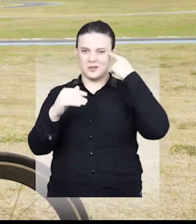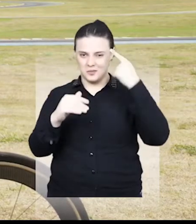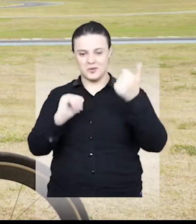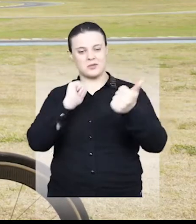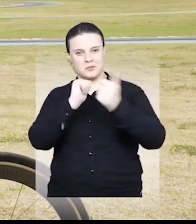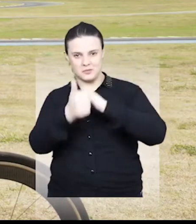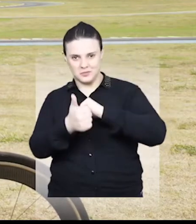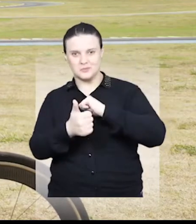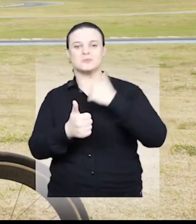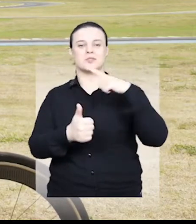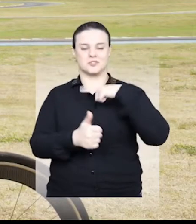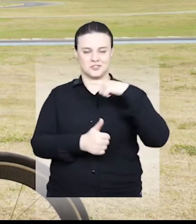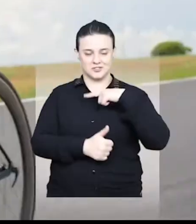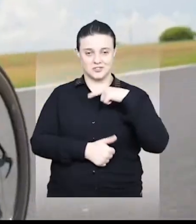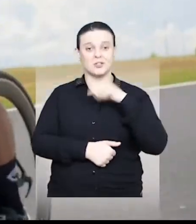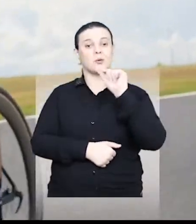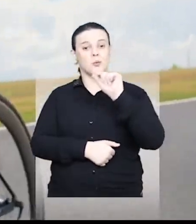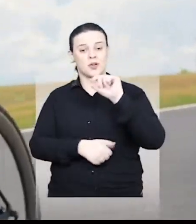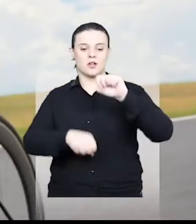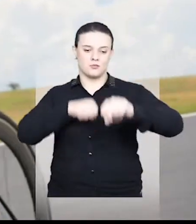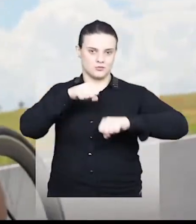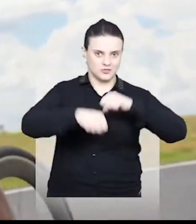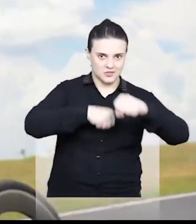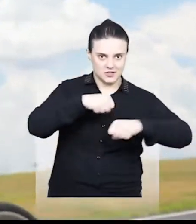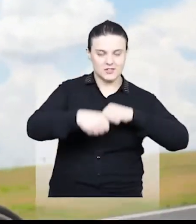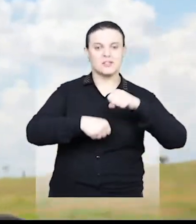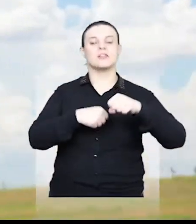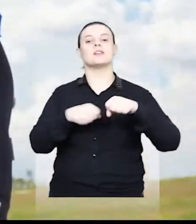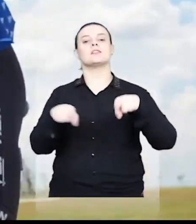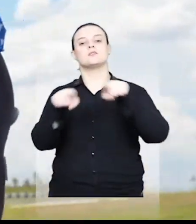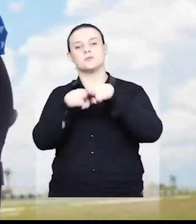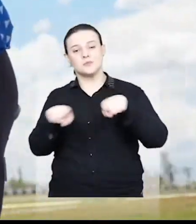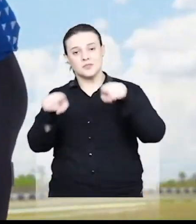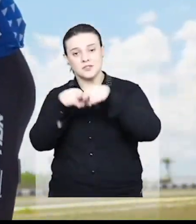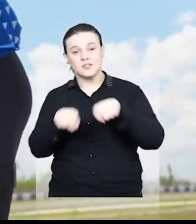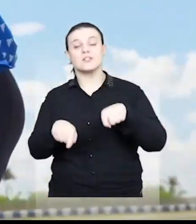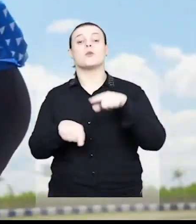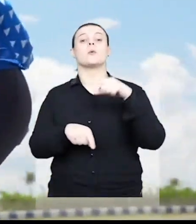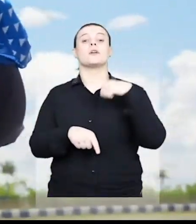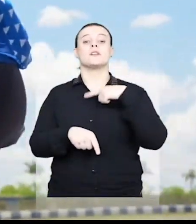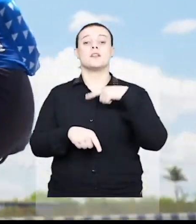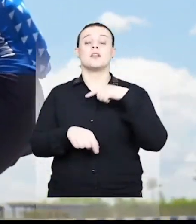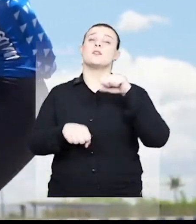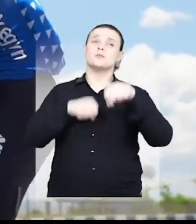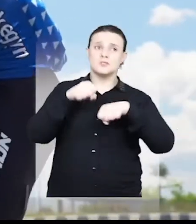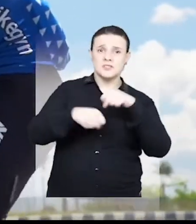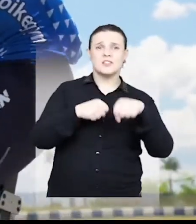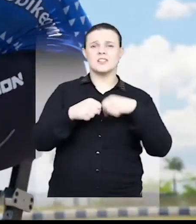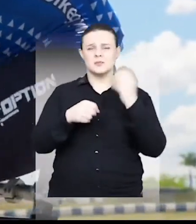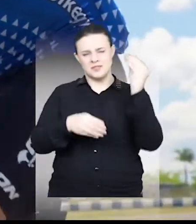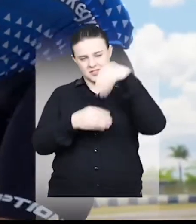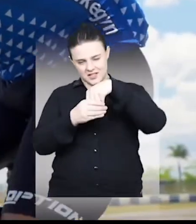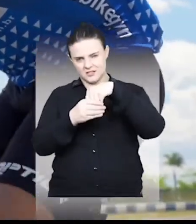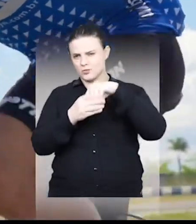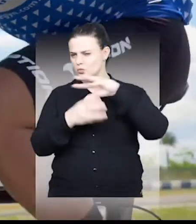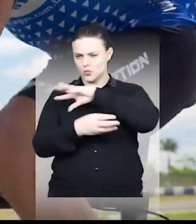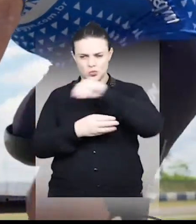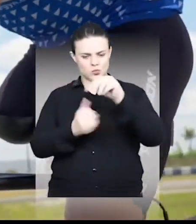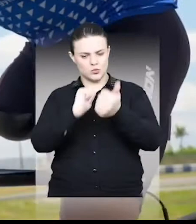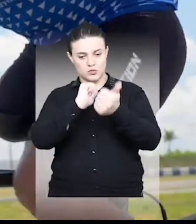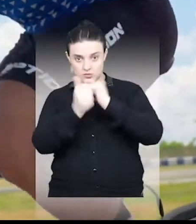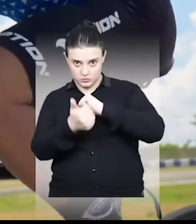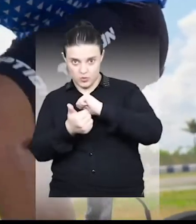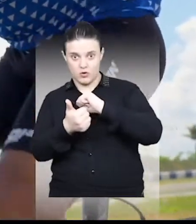nesse tipo de modalidade esportiva, que é o ciclismo, entre o ciclismo e esportes paralímpicos, né?